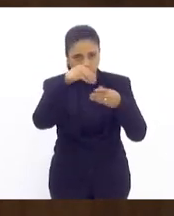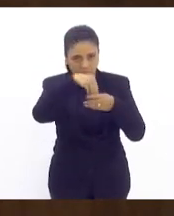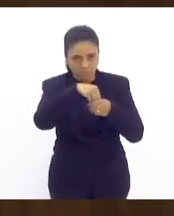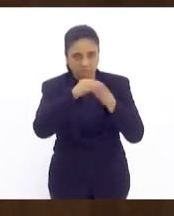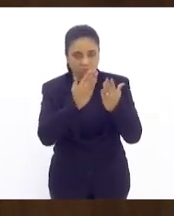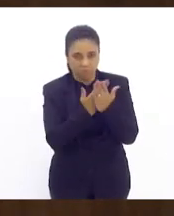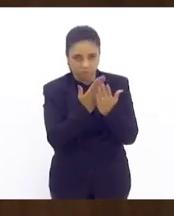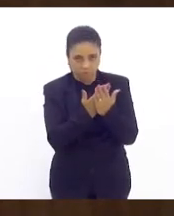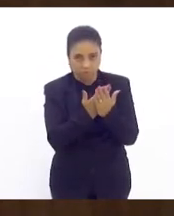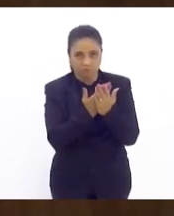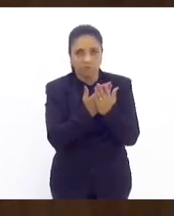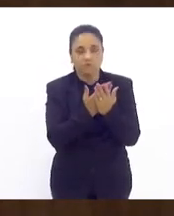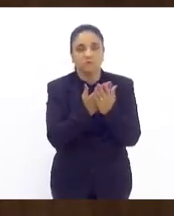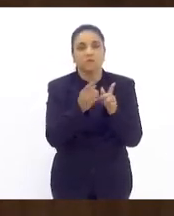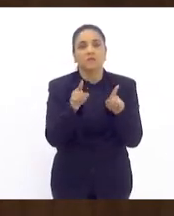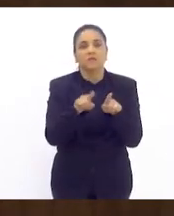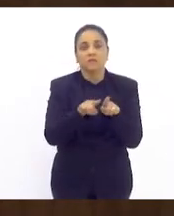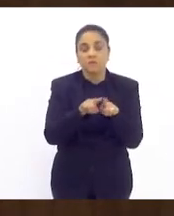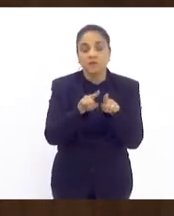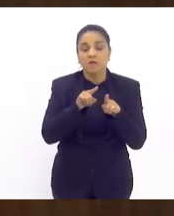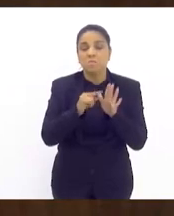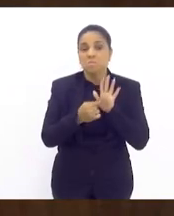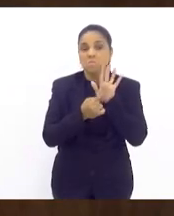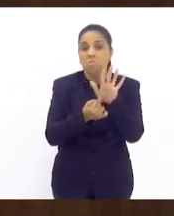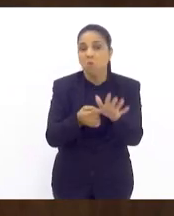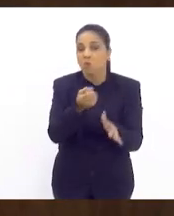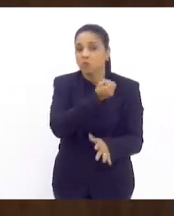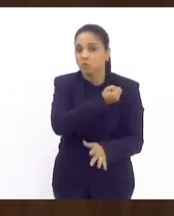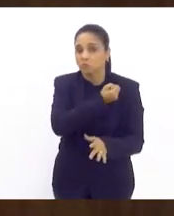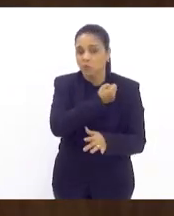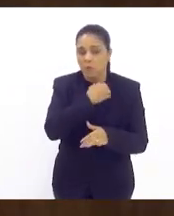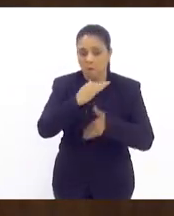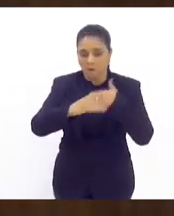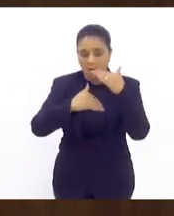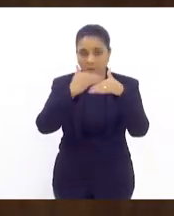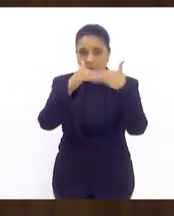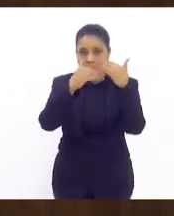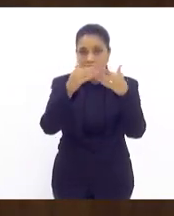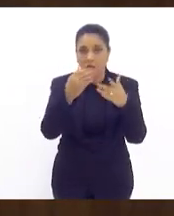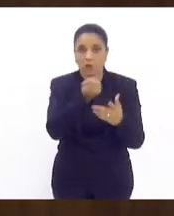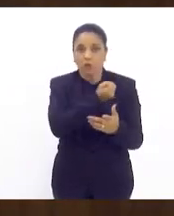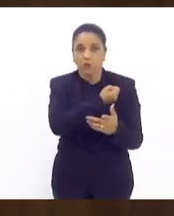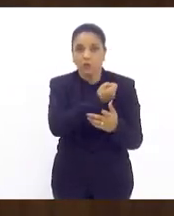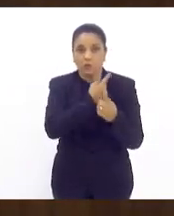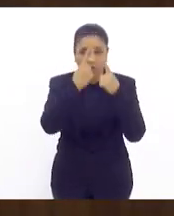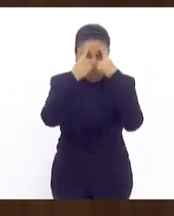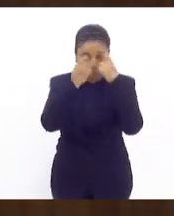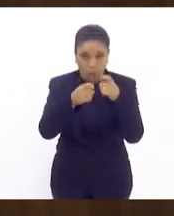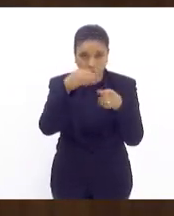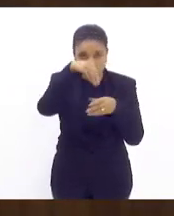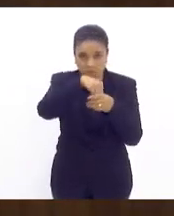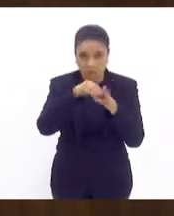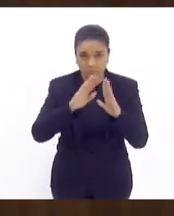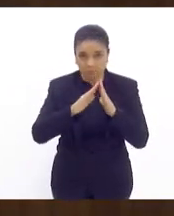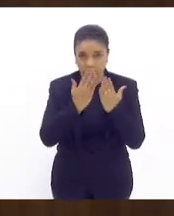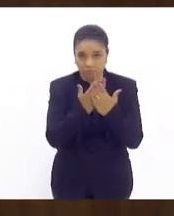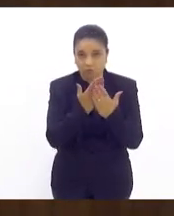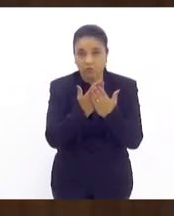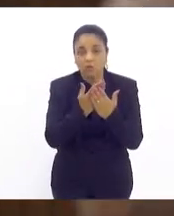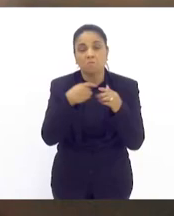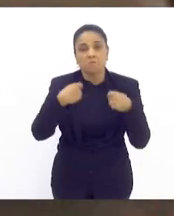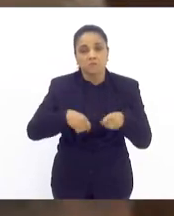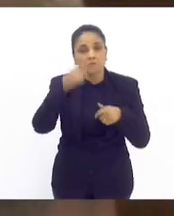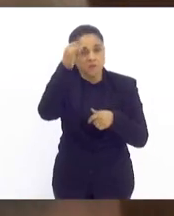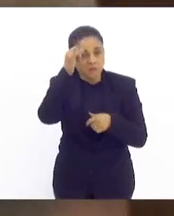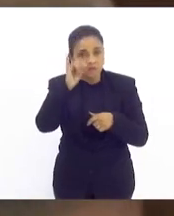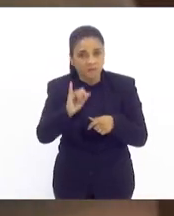22 esses números demonstram o crescimento considerável por isso é necessário saber como podemos prevenir e Minimizar